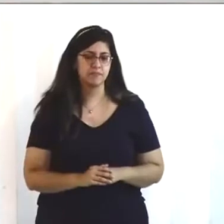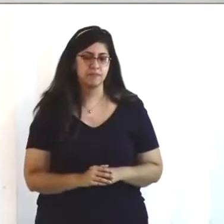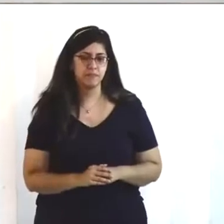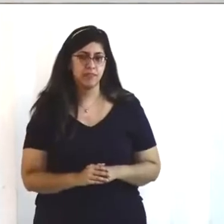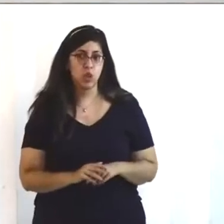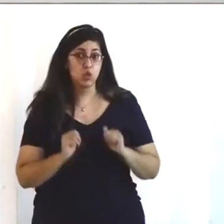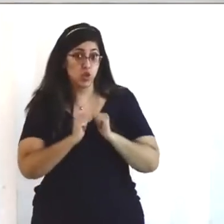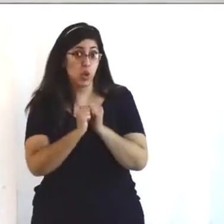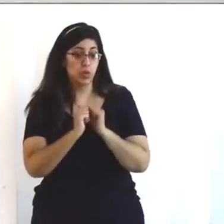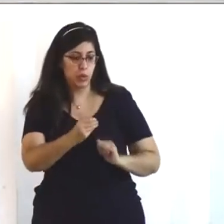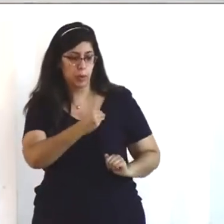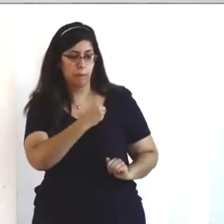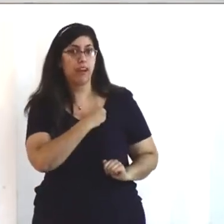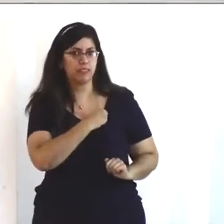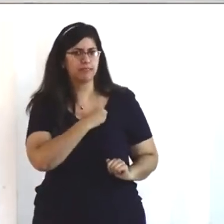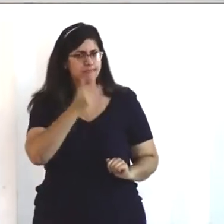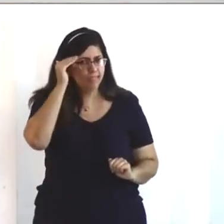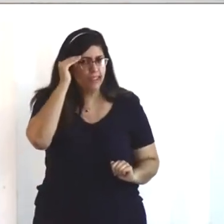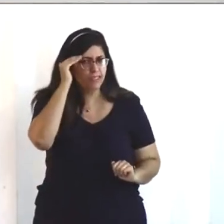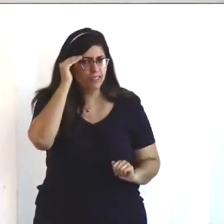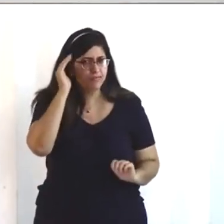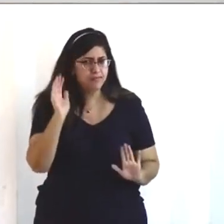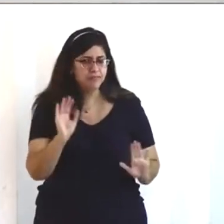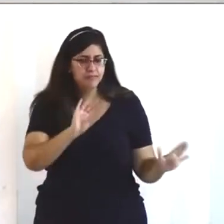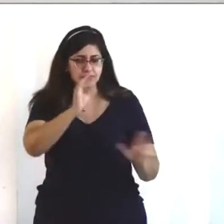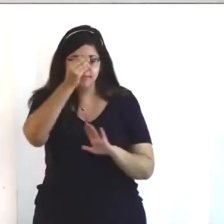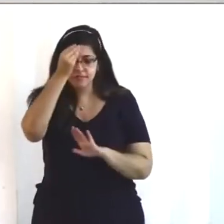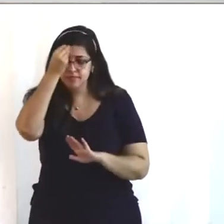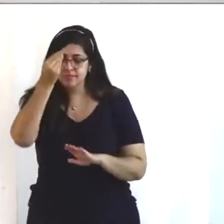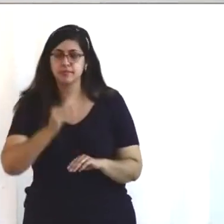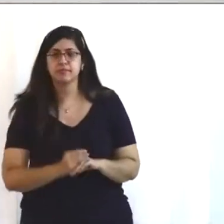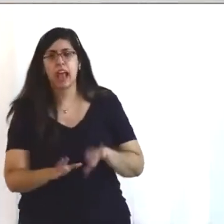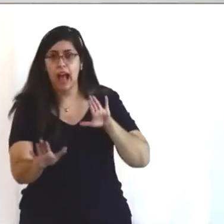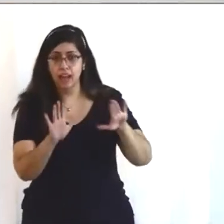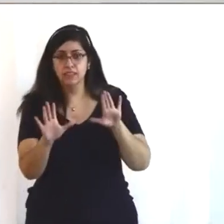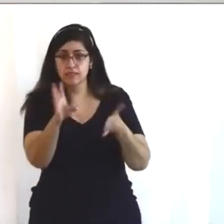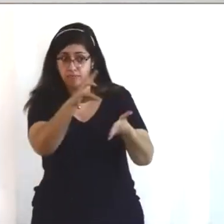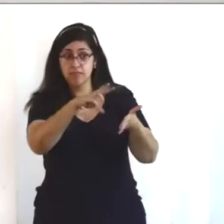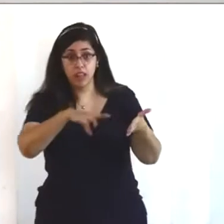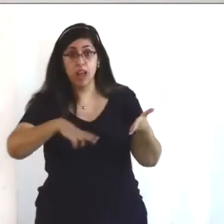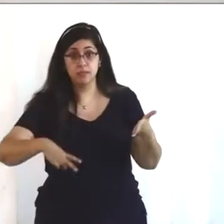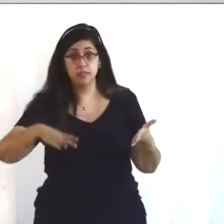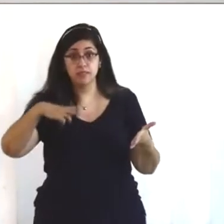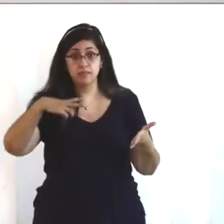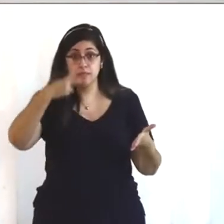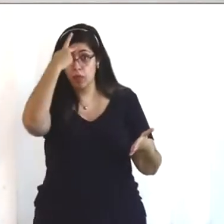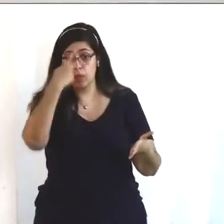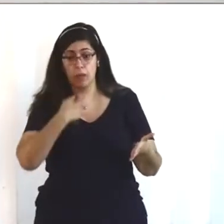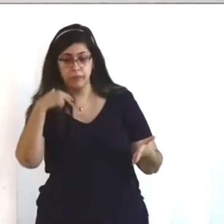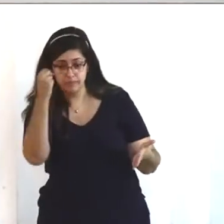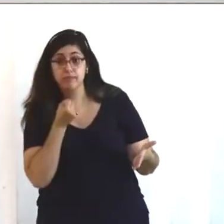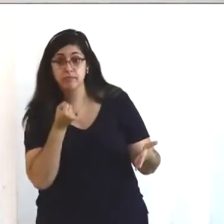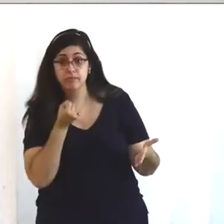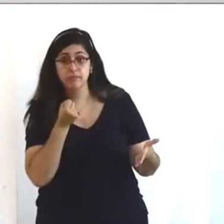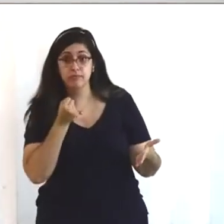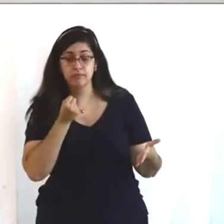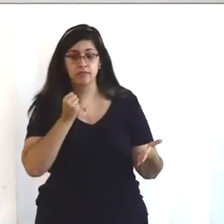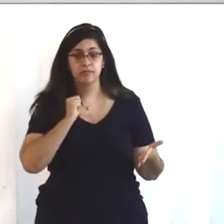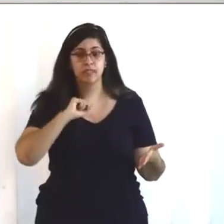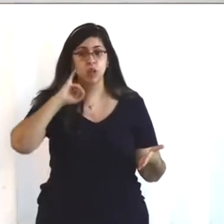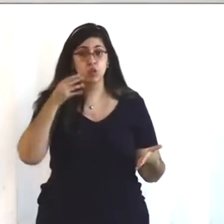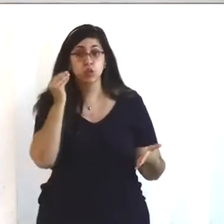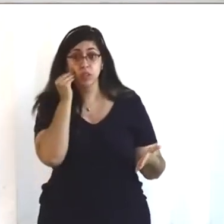causa. Nós temos um exemplo nas Escrituras de suicídio, que é o de Judas. Judas